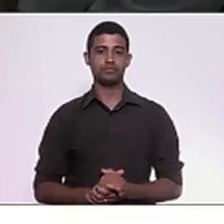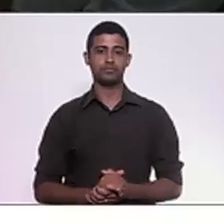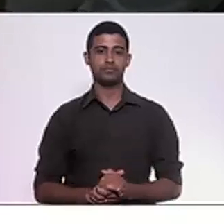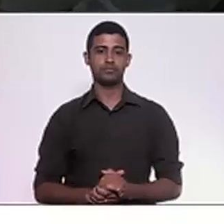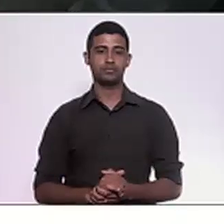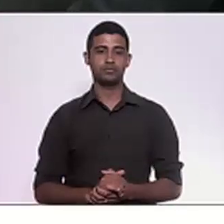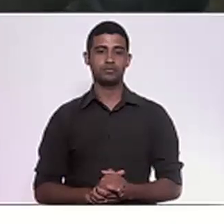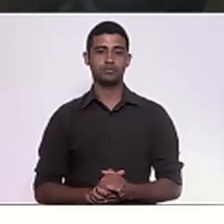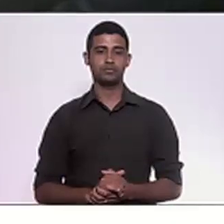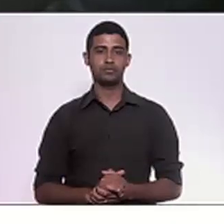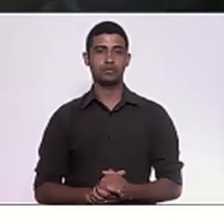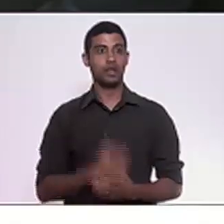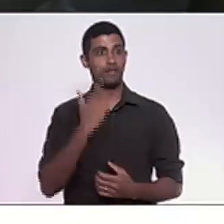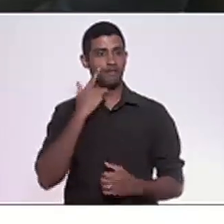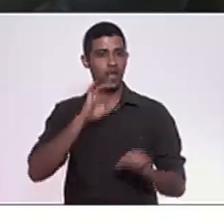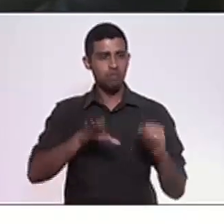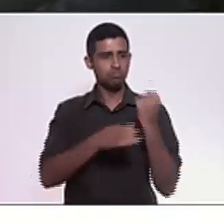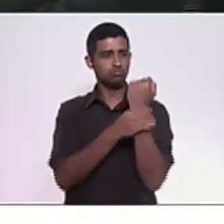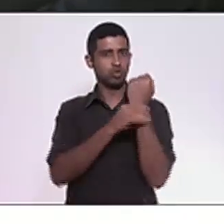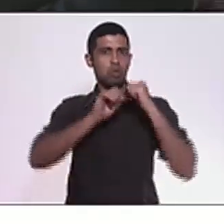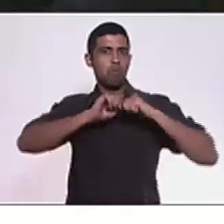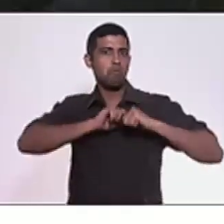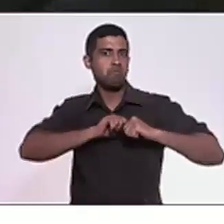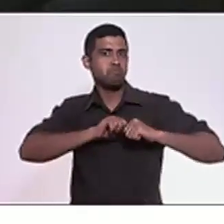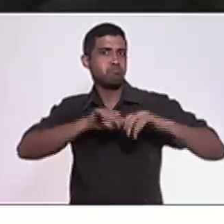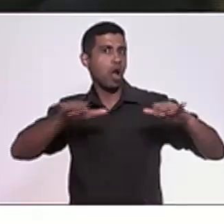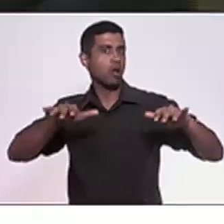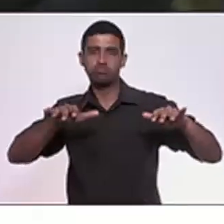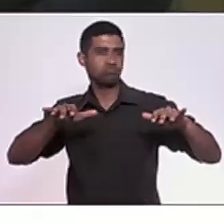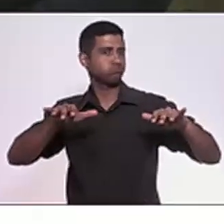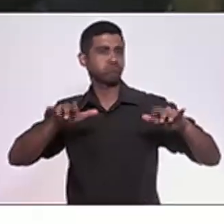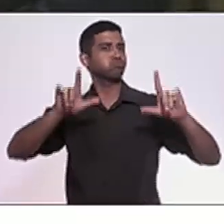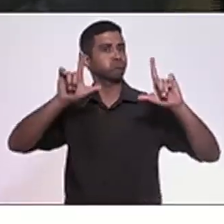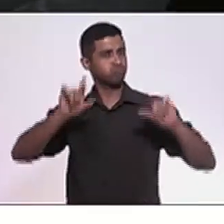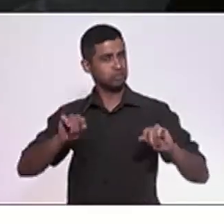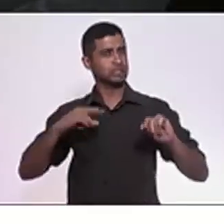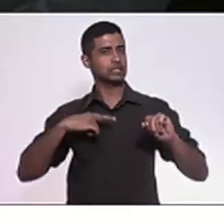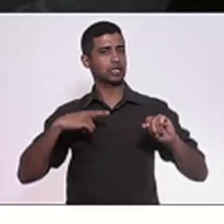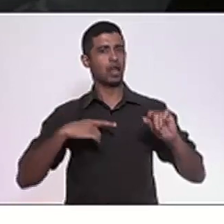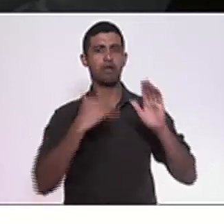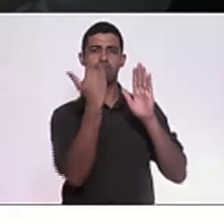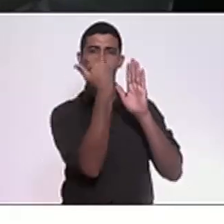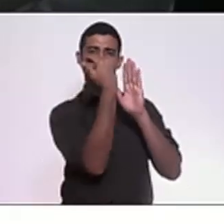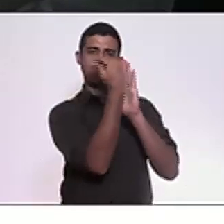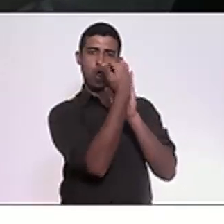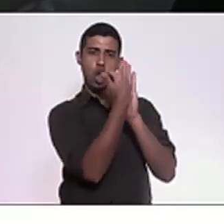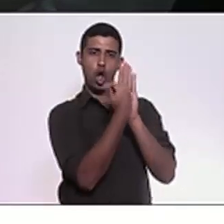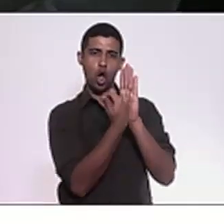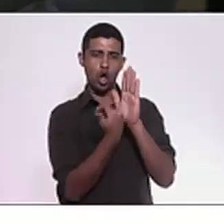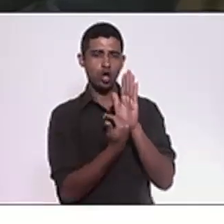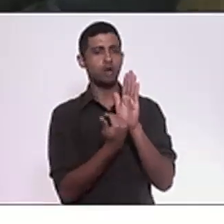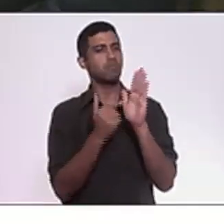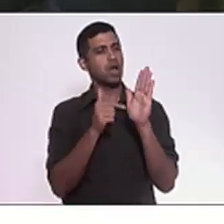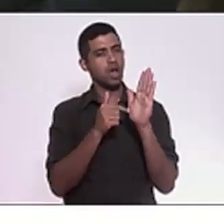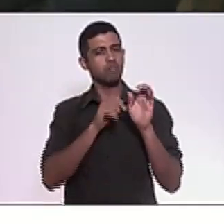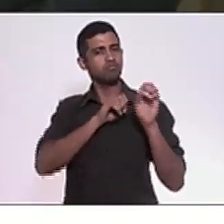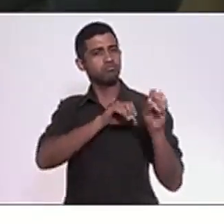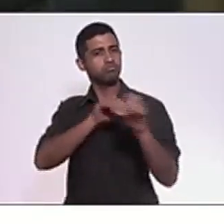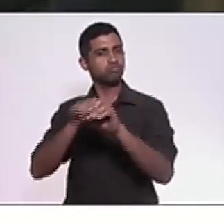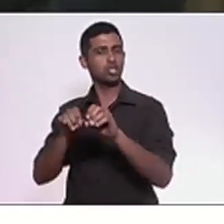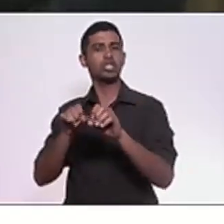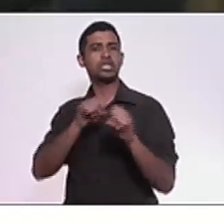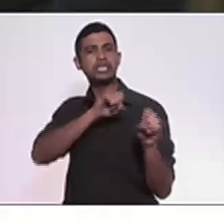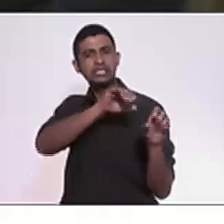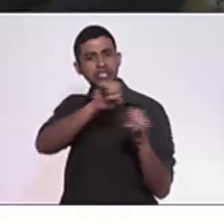contra a disseminação, né, a promoção de programas educacionais que disseminassem valores éticos